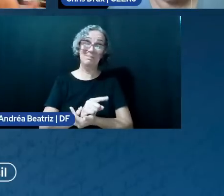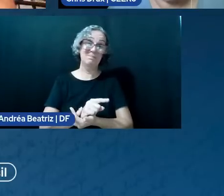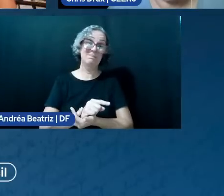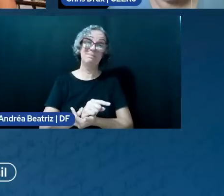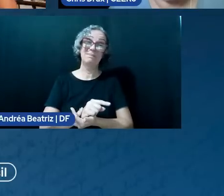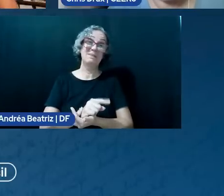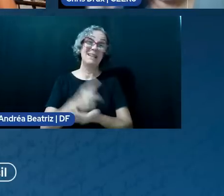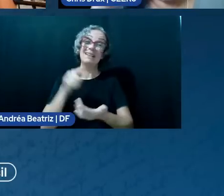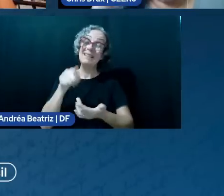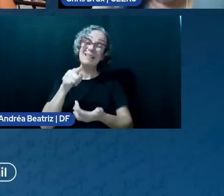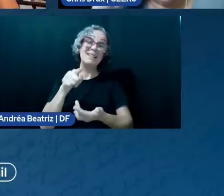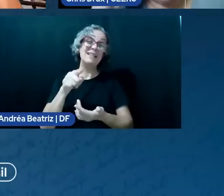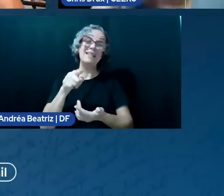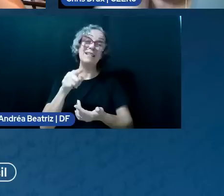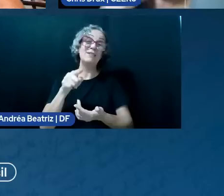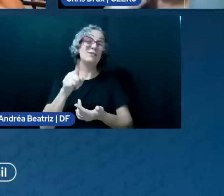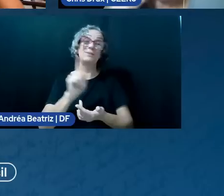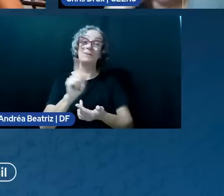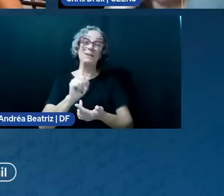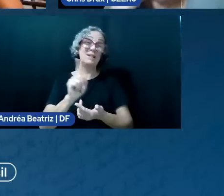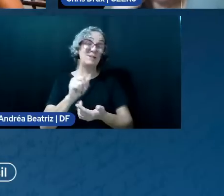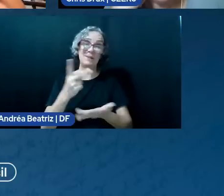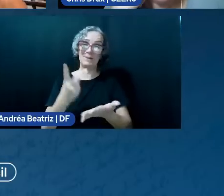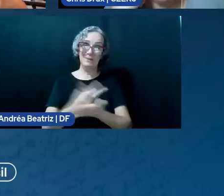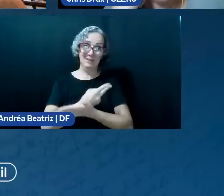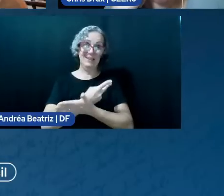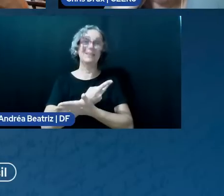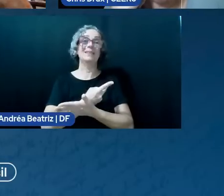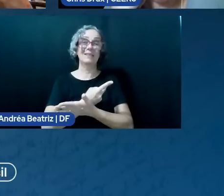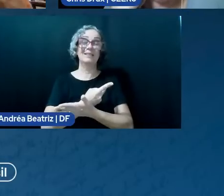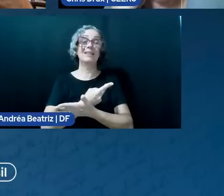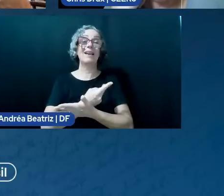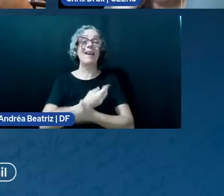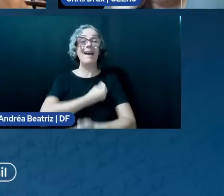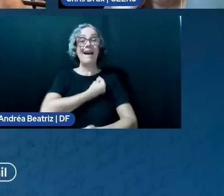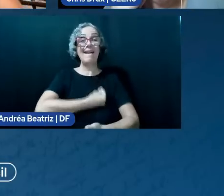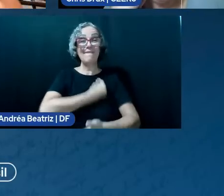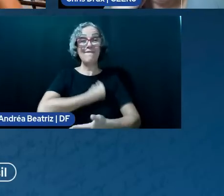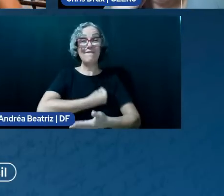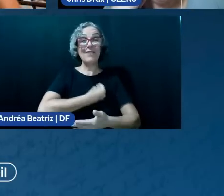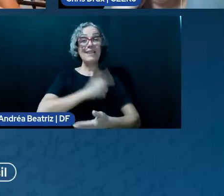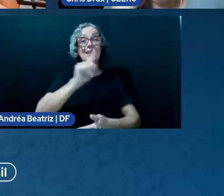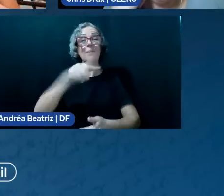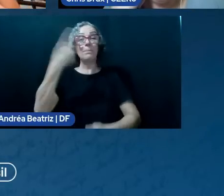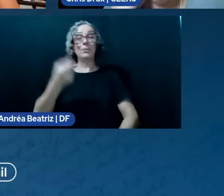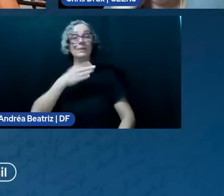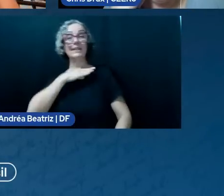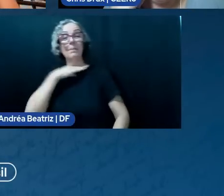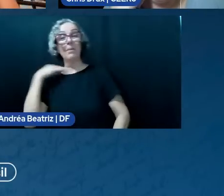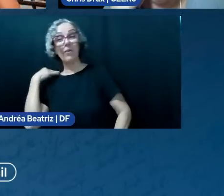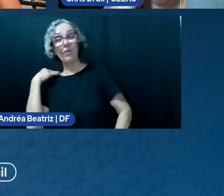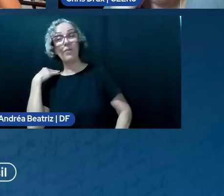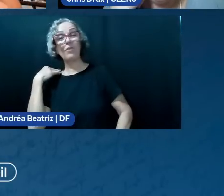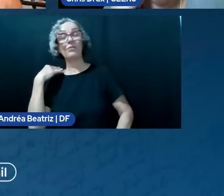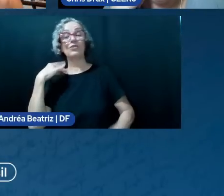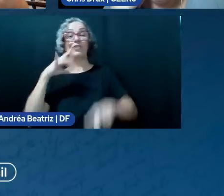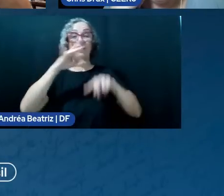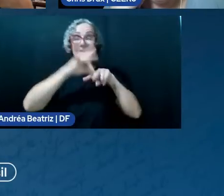contrário. A vida após morte, o processo reencarnatório de idas e vindas,